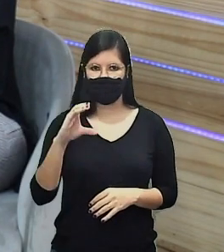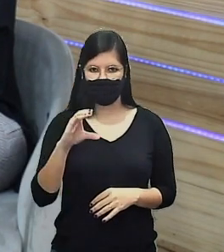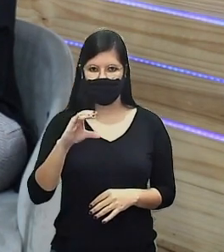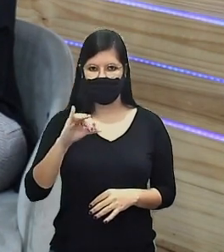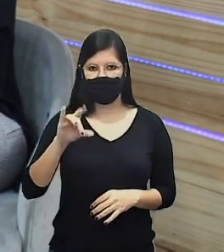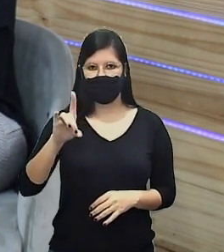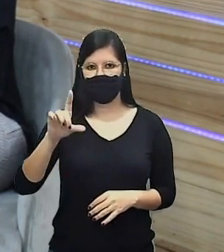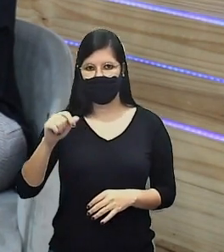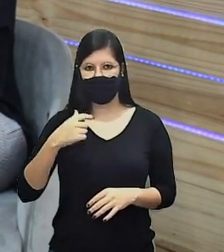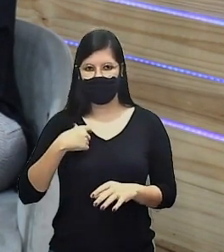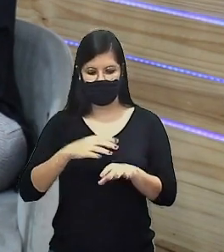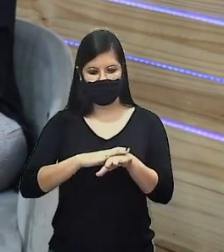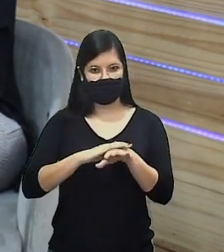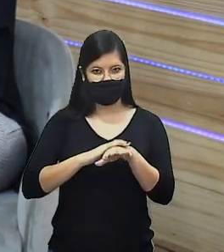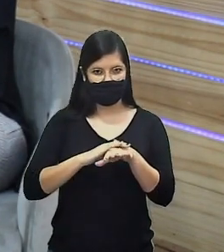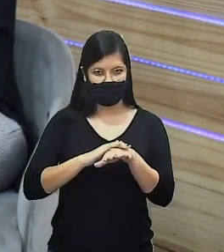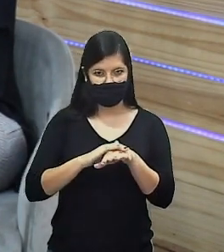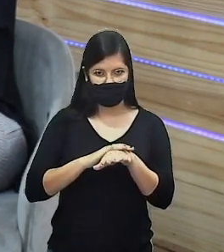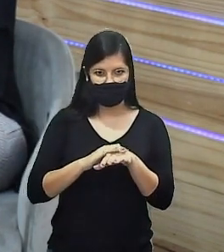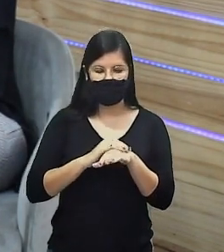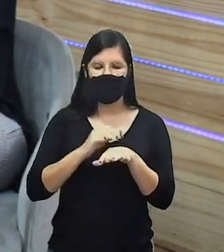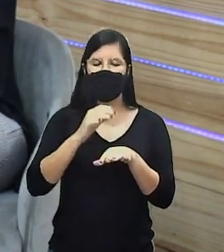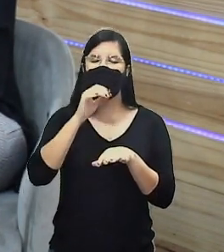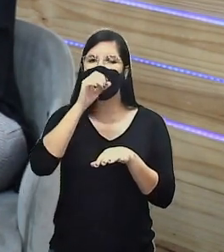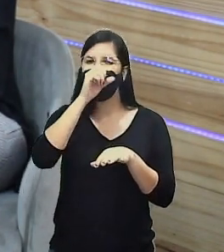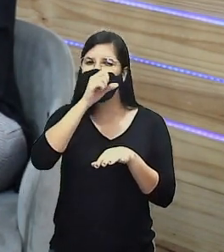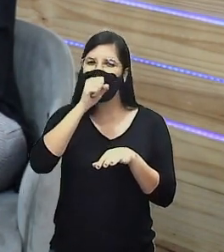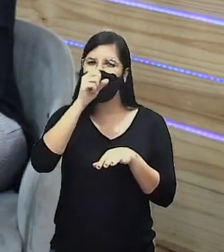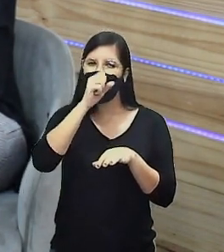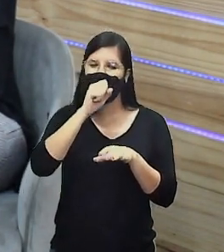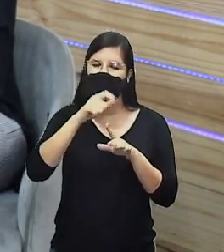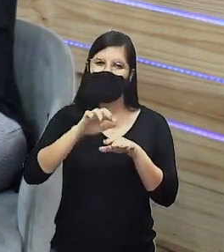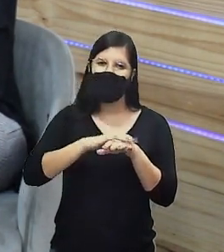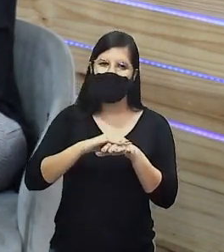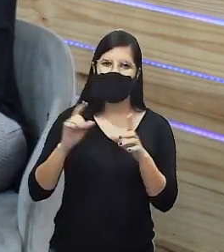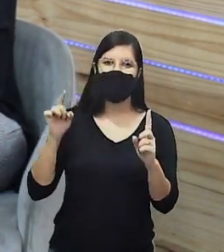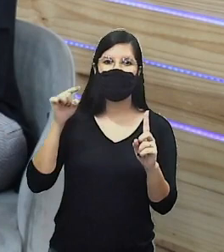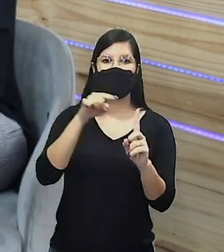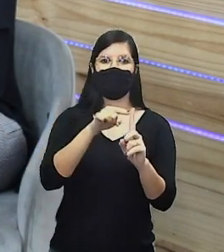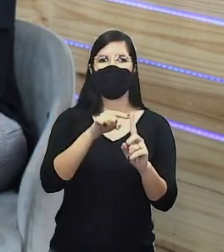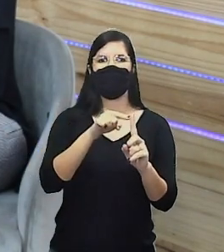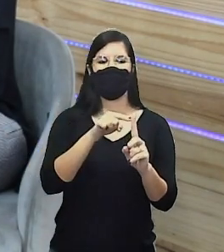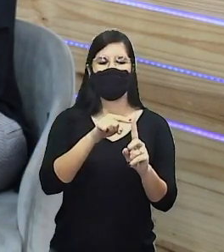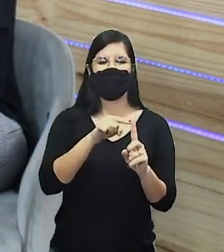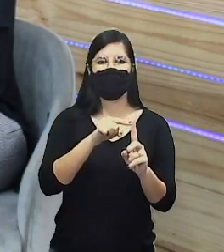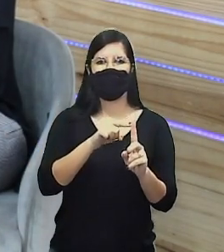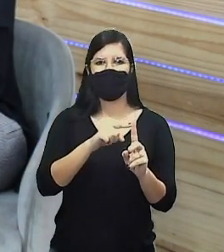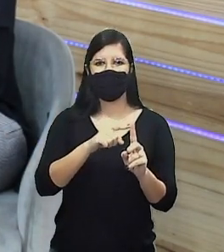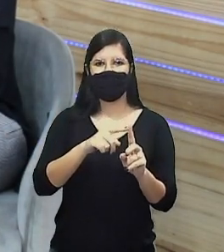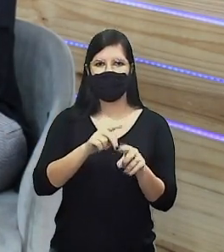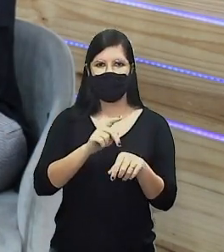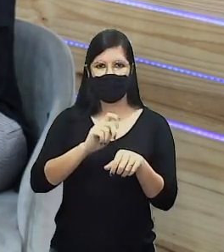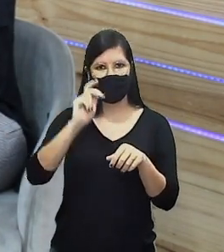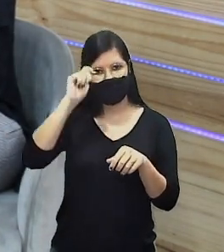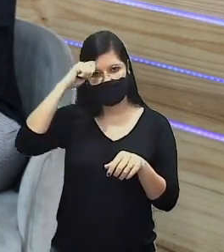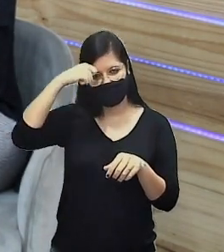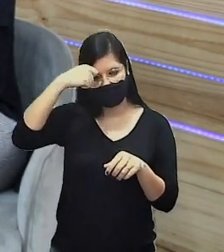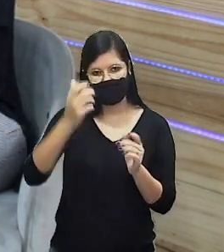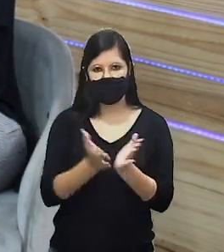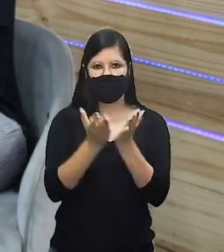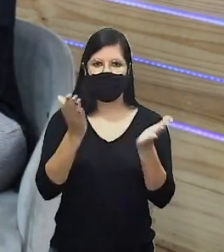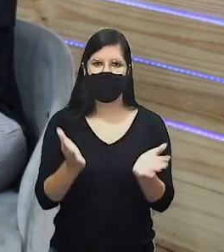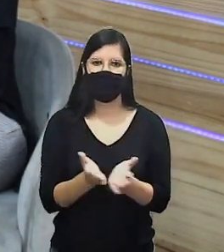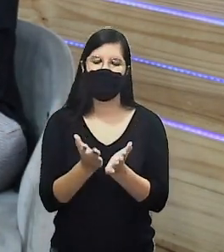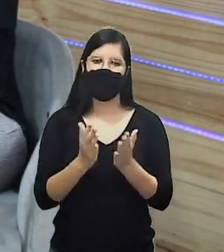a pele alva e existe a pele alvo, né? Qual é a pele alvo que ele fala? São o povo preto, o povo pobre, o